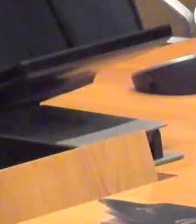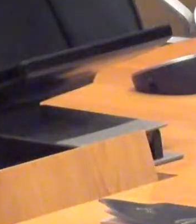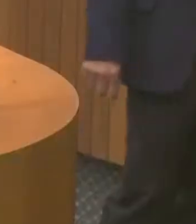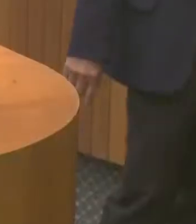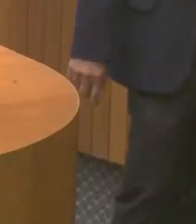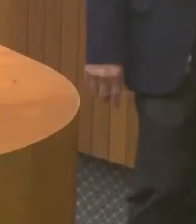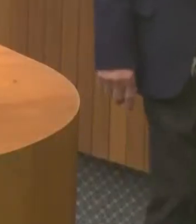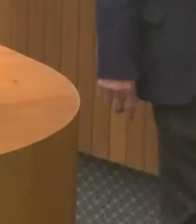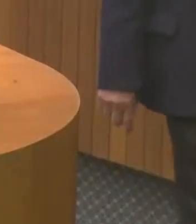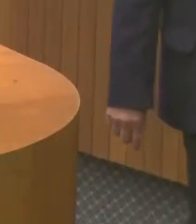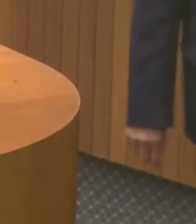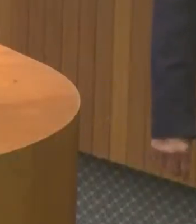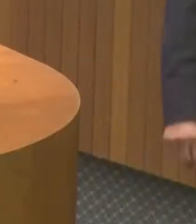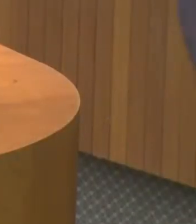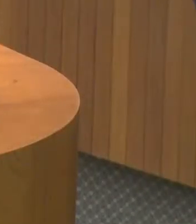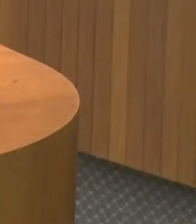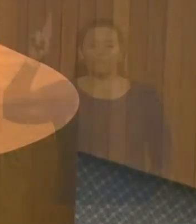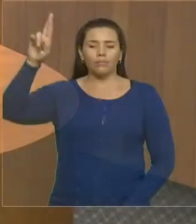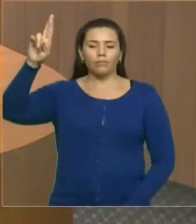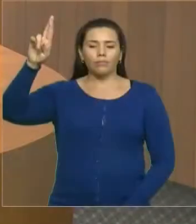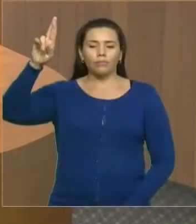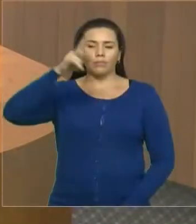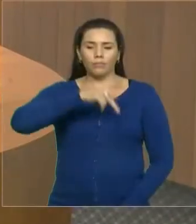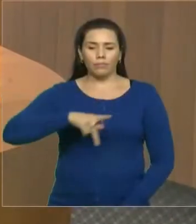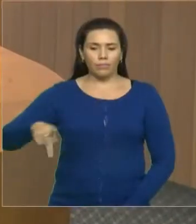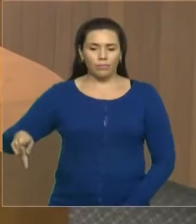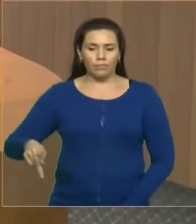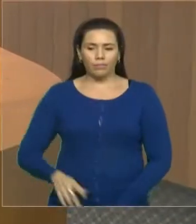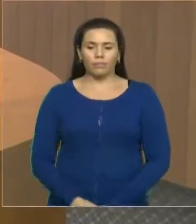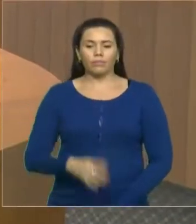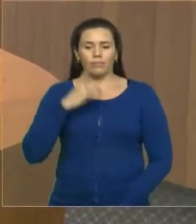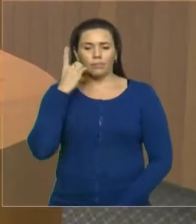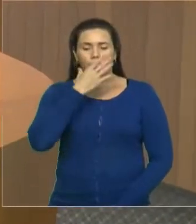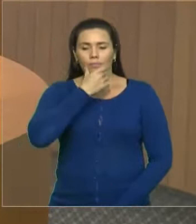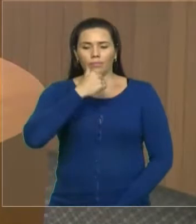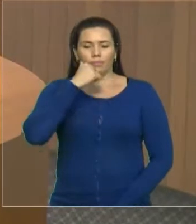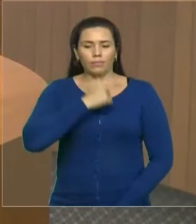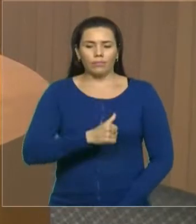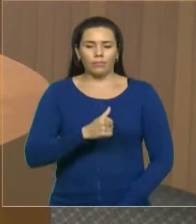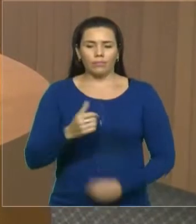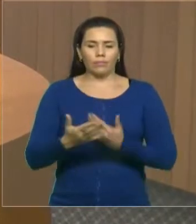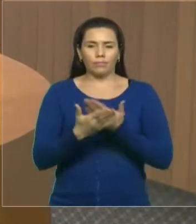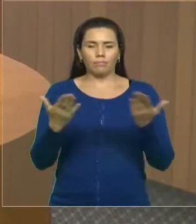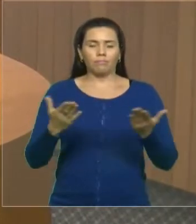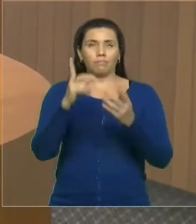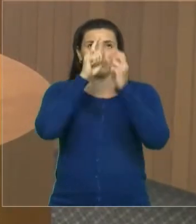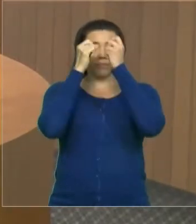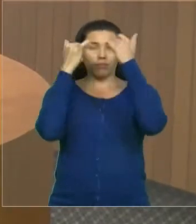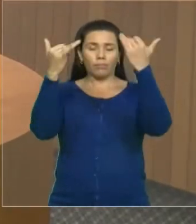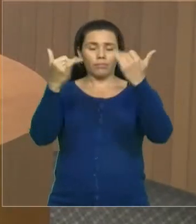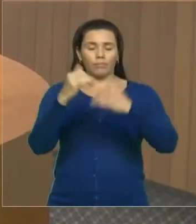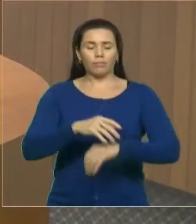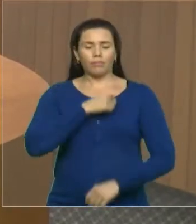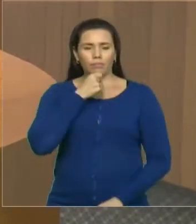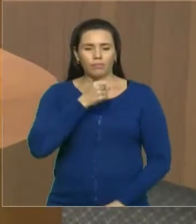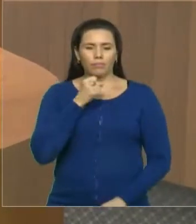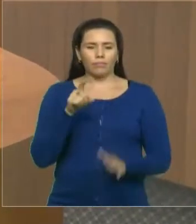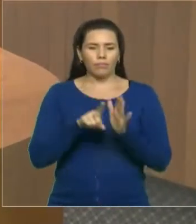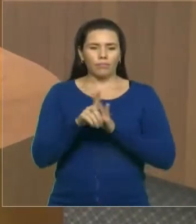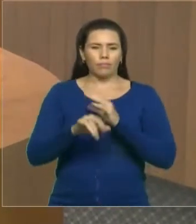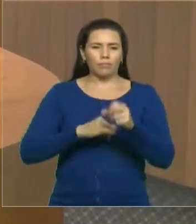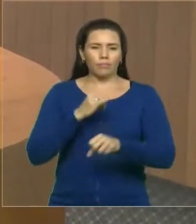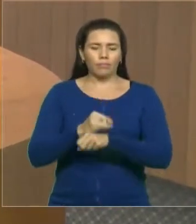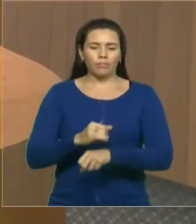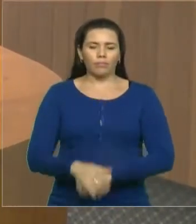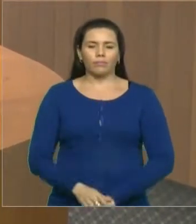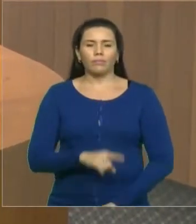Senhor presidente, senhores deputados, senhoras deputadas, a nossa galeria, imprensa, internautas, todos que nos acompanham